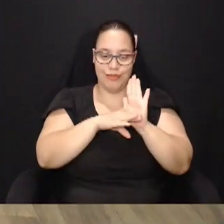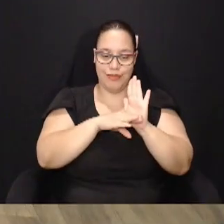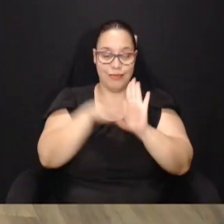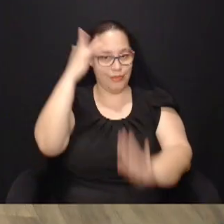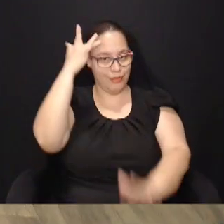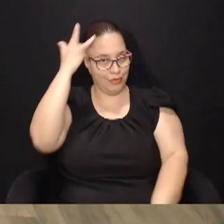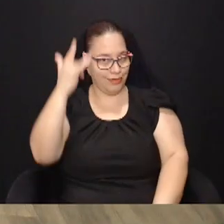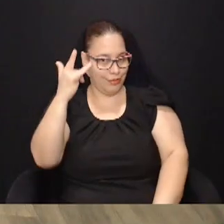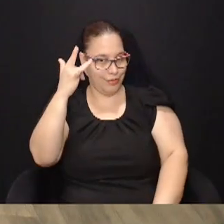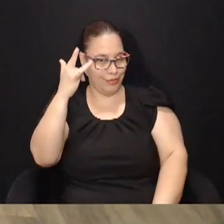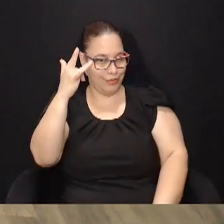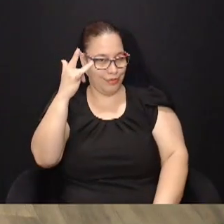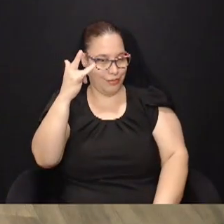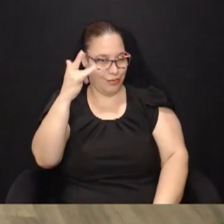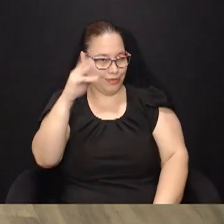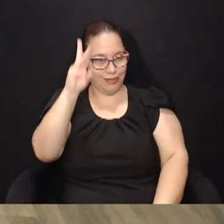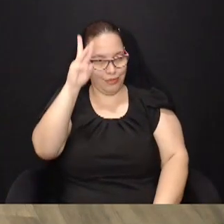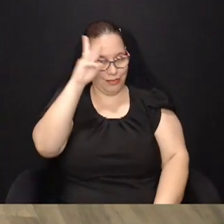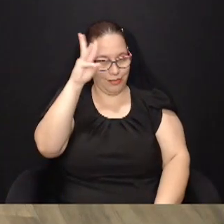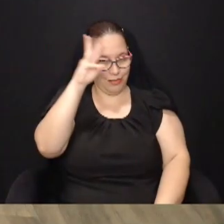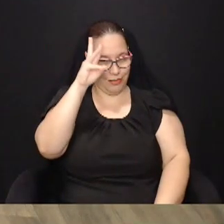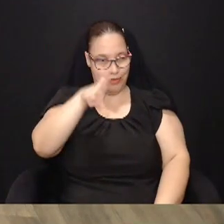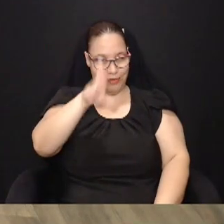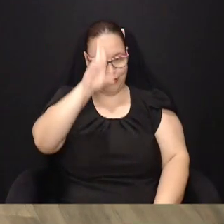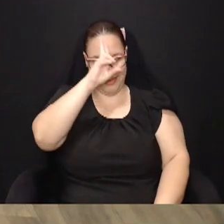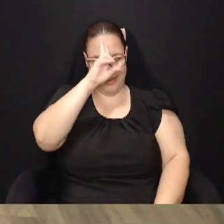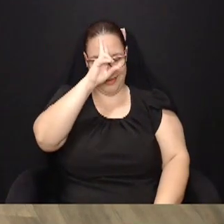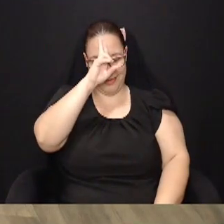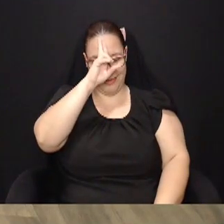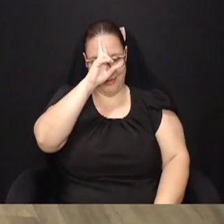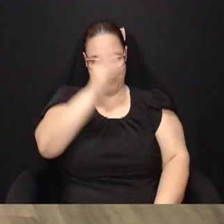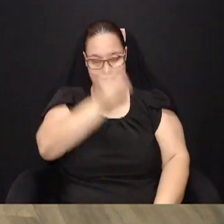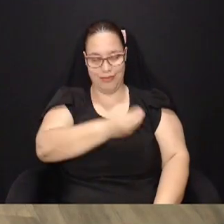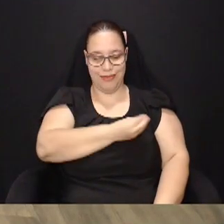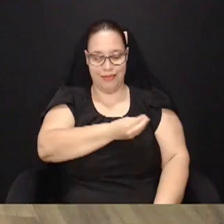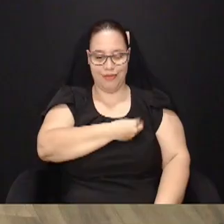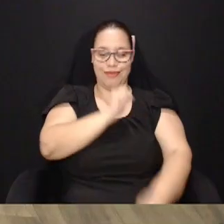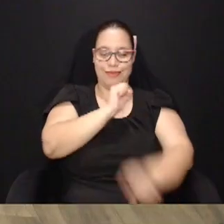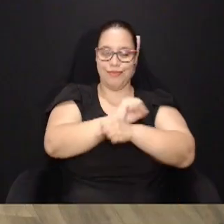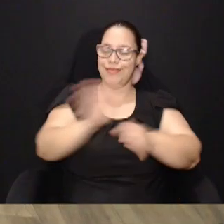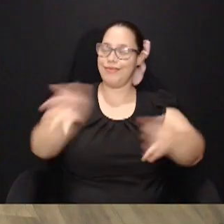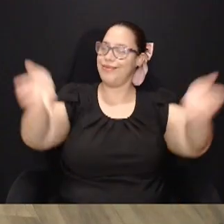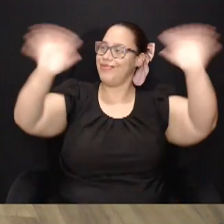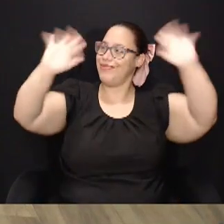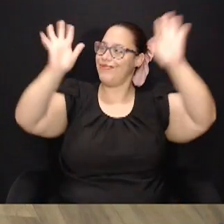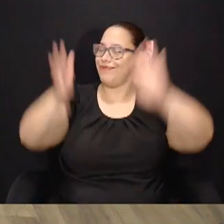amanhã na terça-feira, ao meio-dia, ao vivo. Te espero. Até lá. Tchau, tchau.